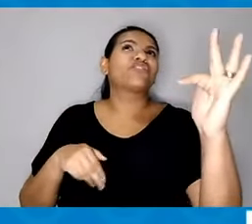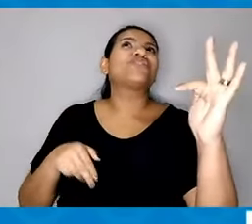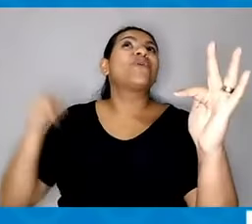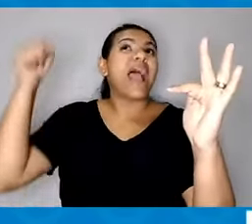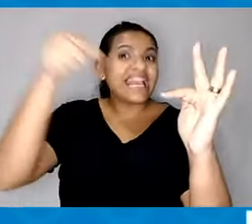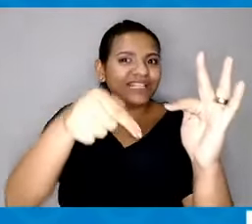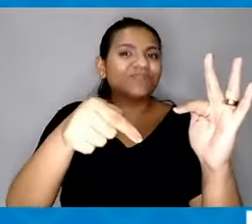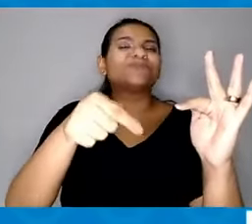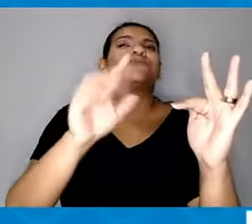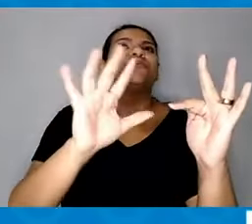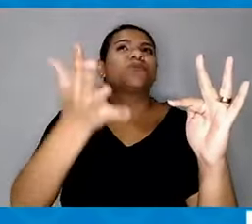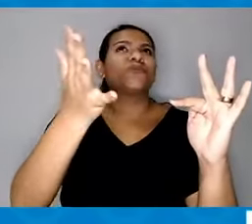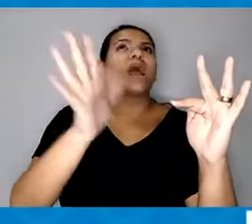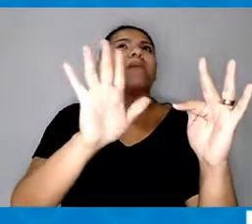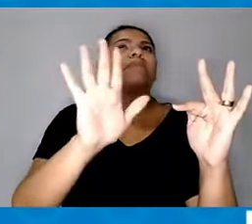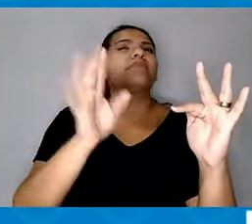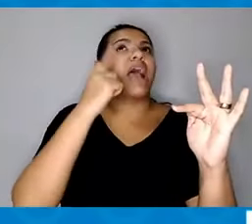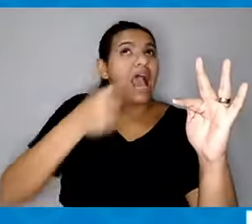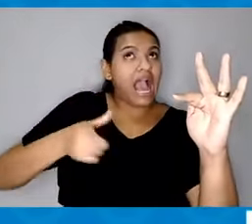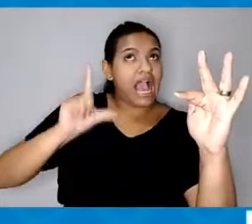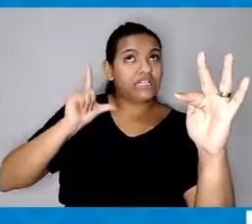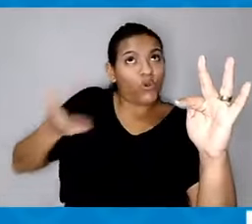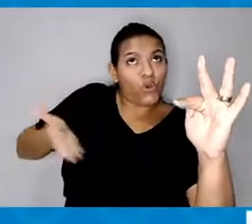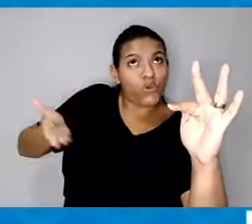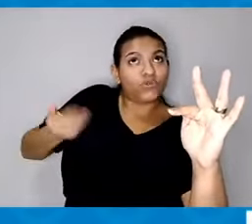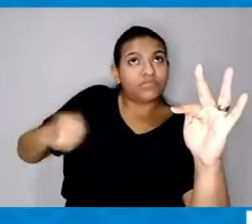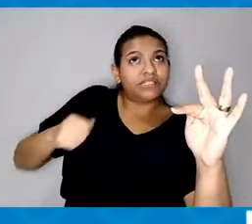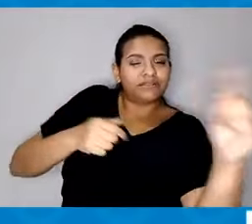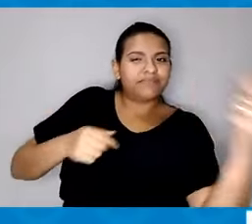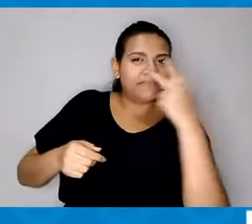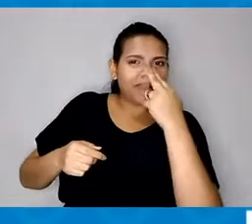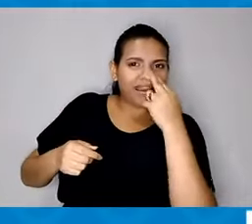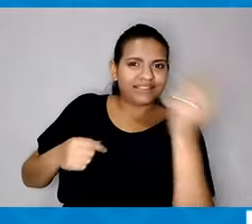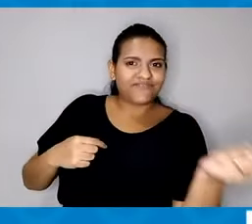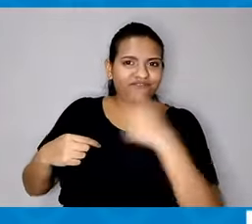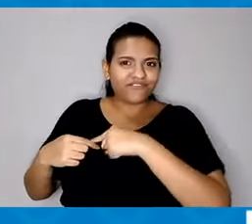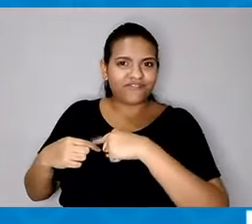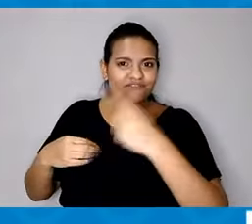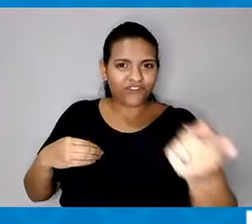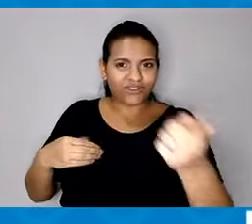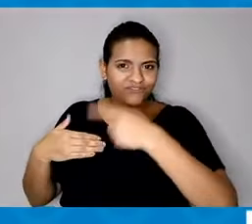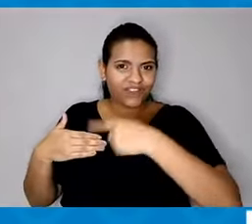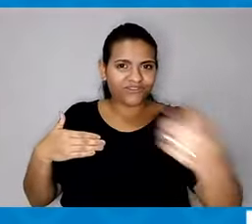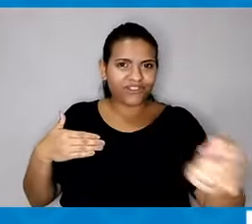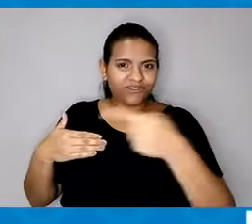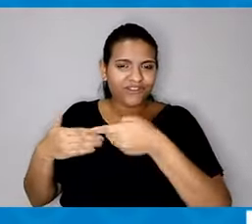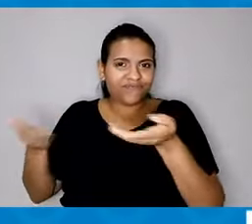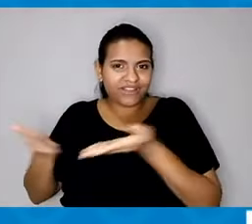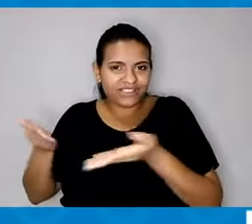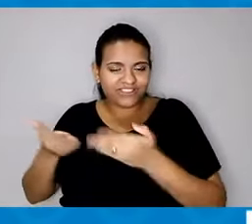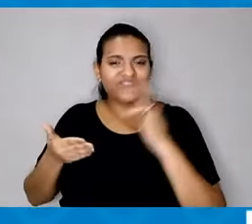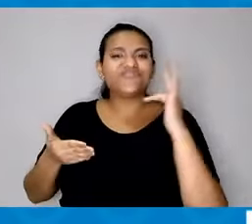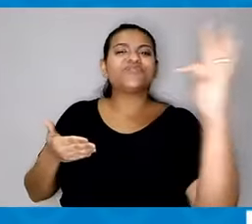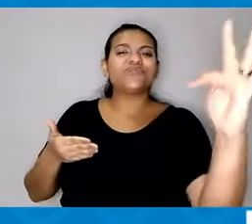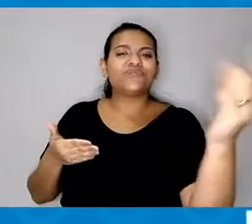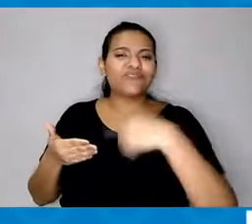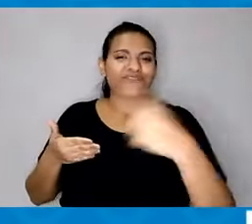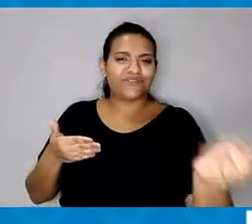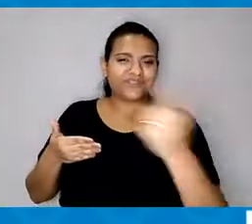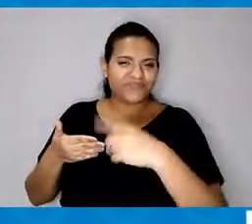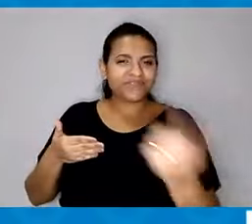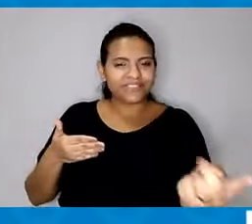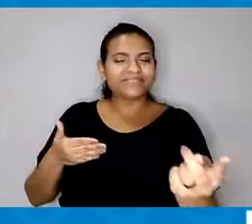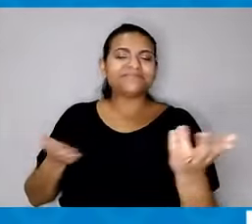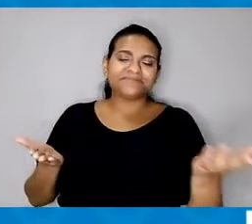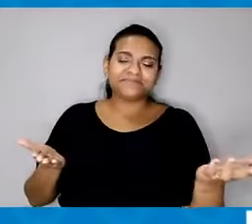né? Então, isso é o líder. Então, o gestor, o educador, a educadora, a gestora, são líderes dentro da escola,